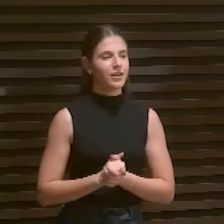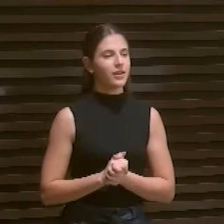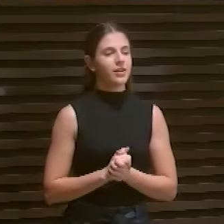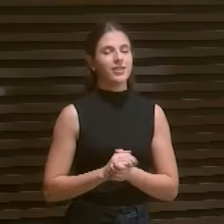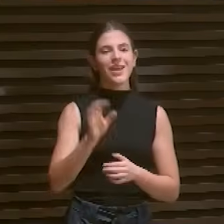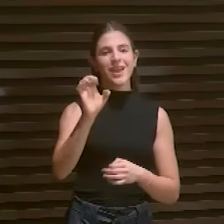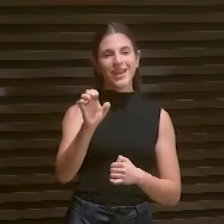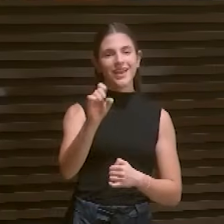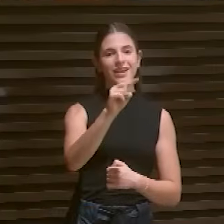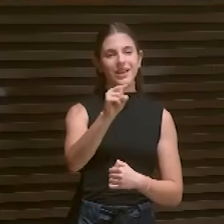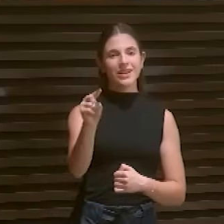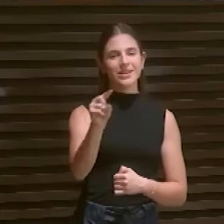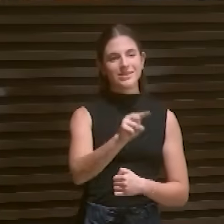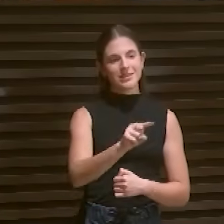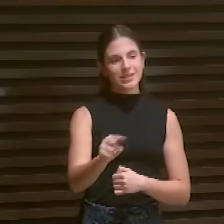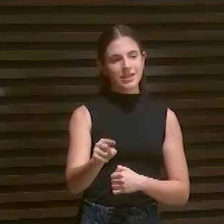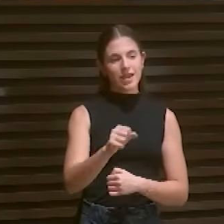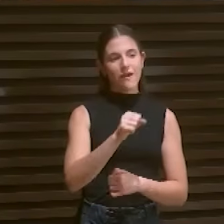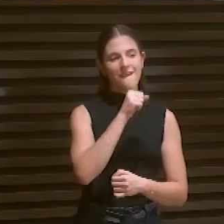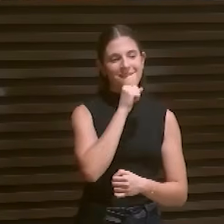Profeta Ezequiel, lá no Velho Testamento,